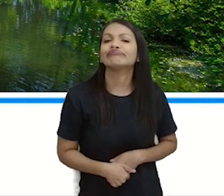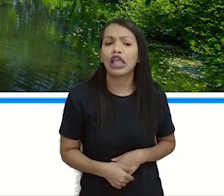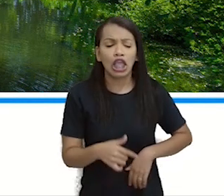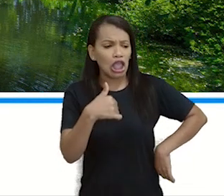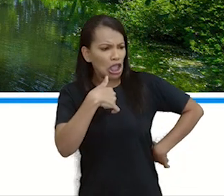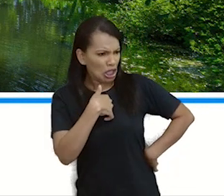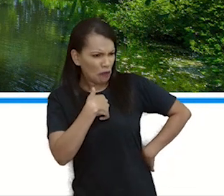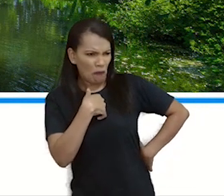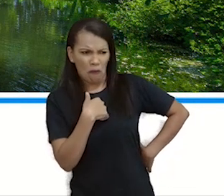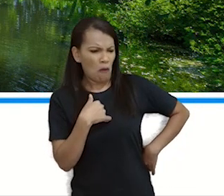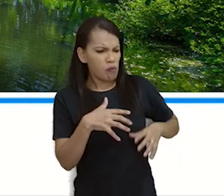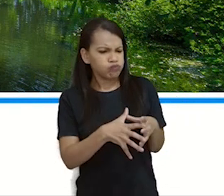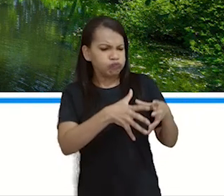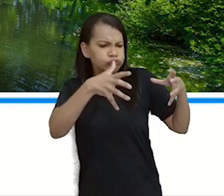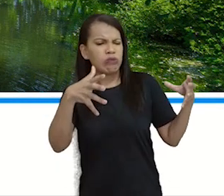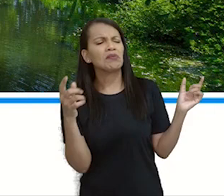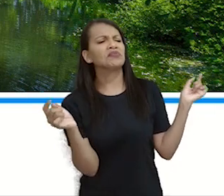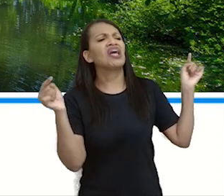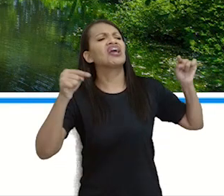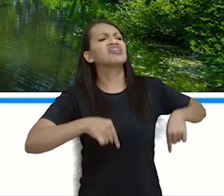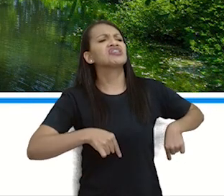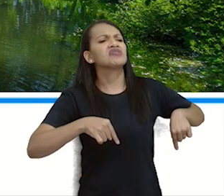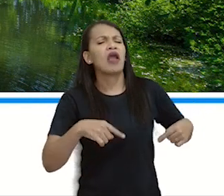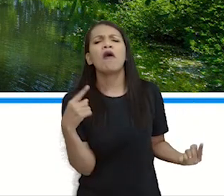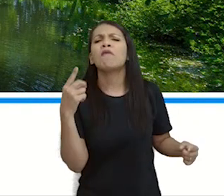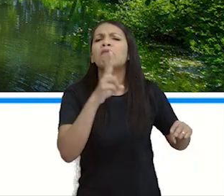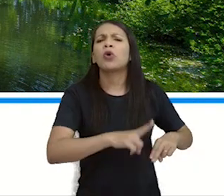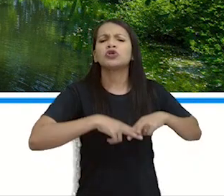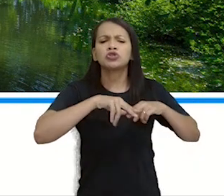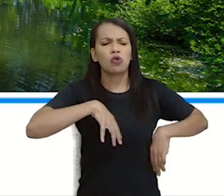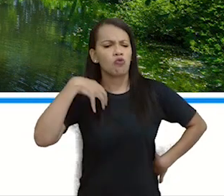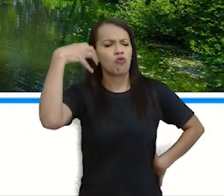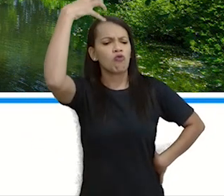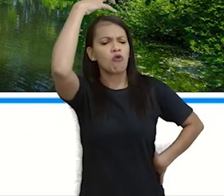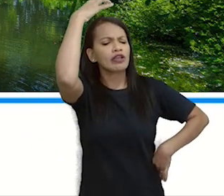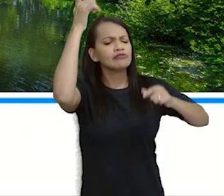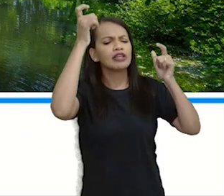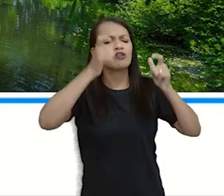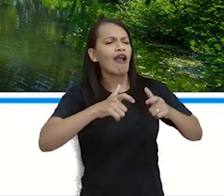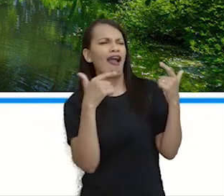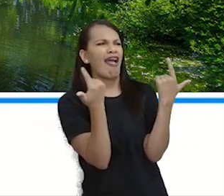eu sou o maior sapo daqui, por isso que eu sou o rei desse lugar.